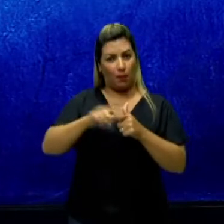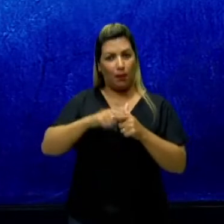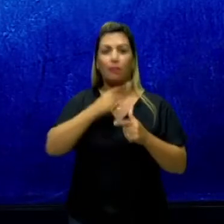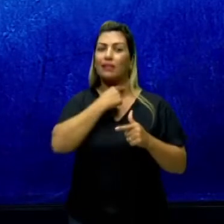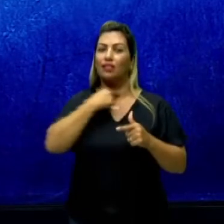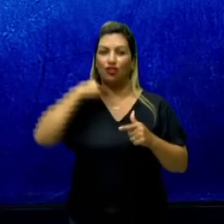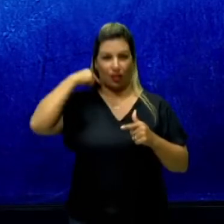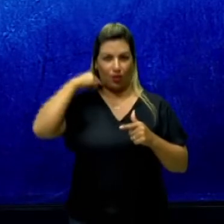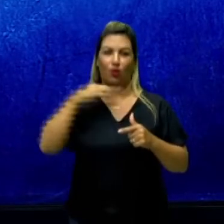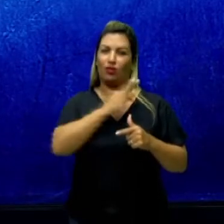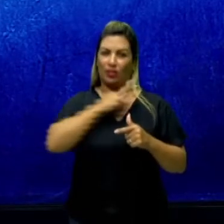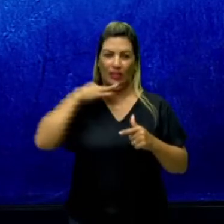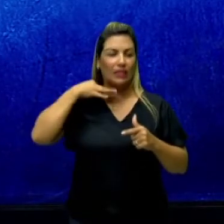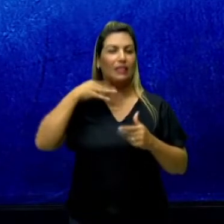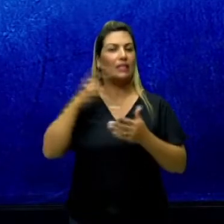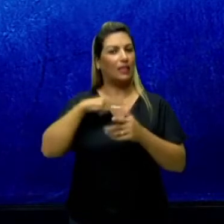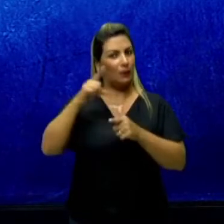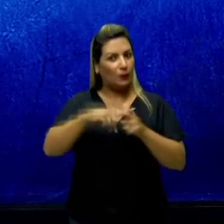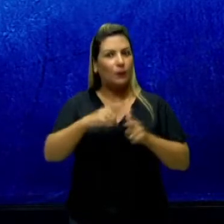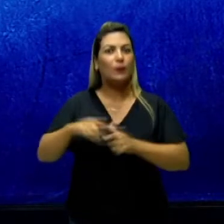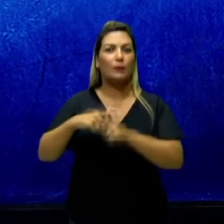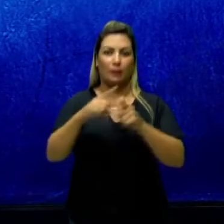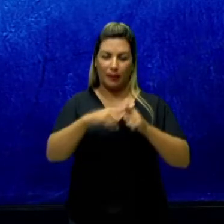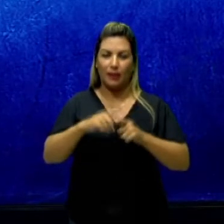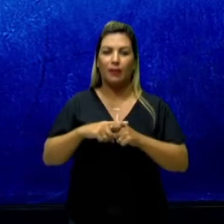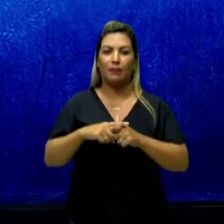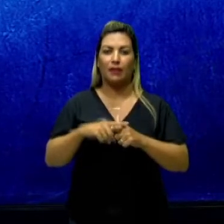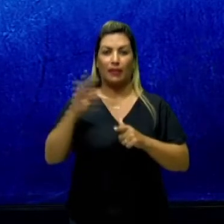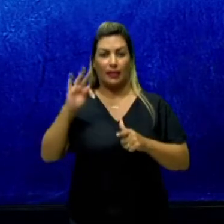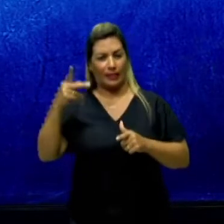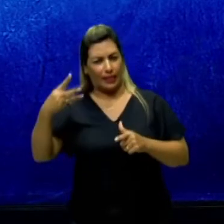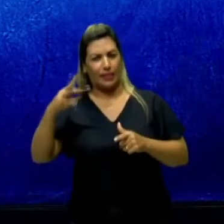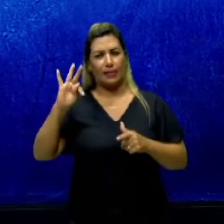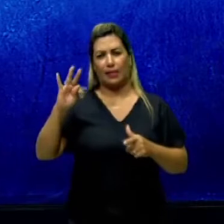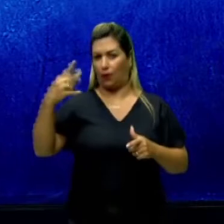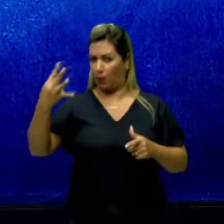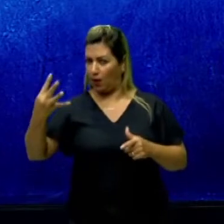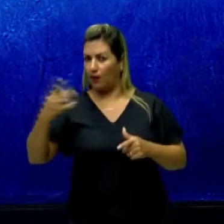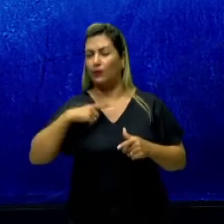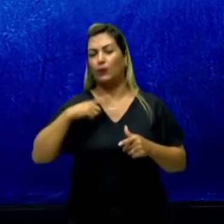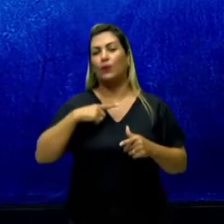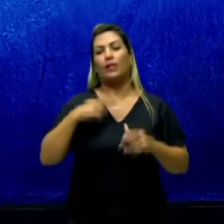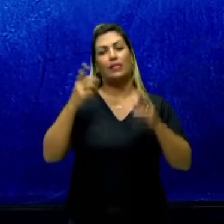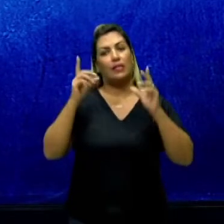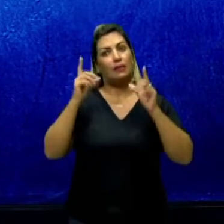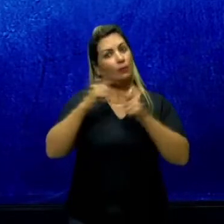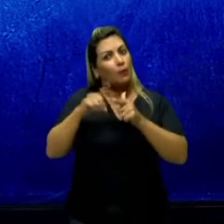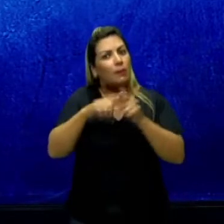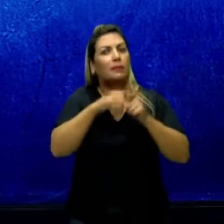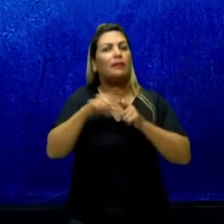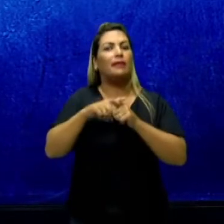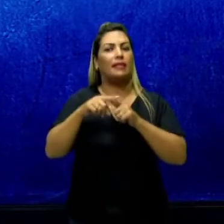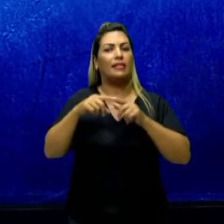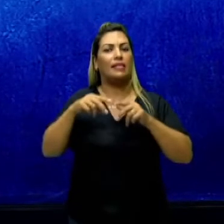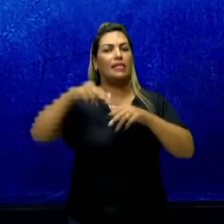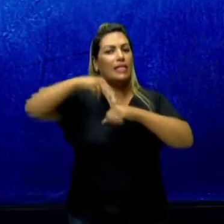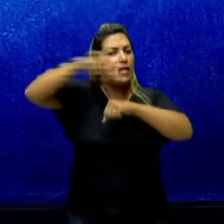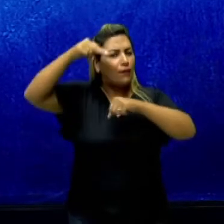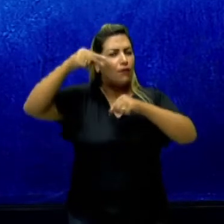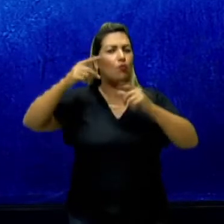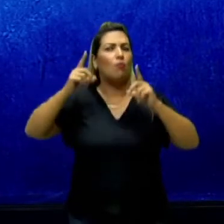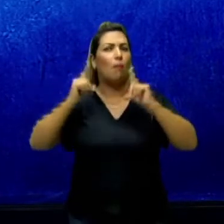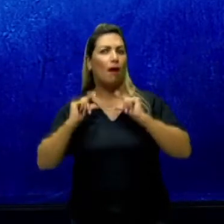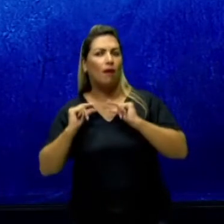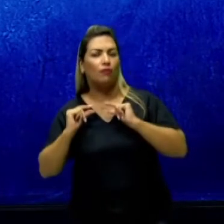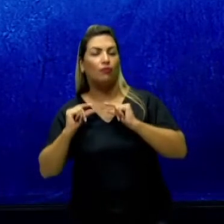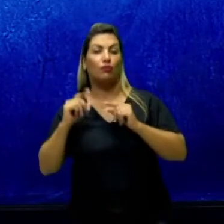onde há deficiência da produção desses hormônios T3 e T4, essa deficiência vai fazer com que esses níveis sejam baixos